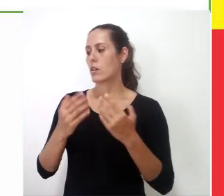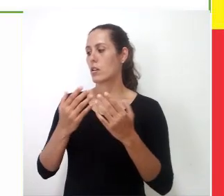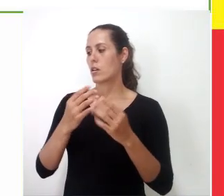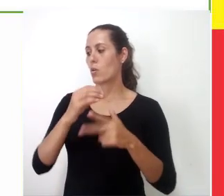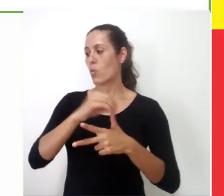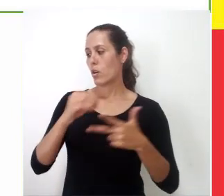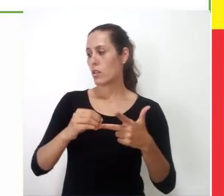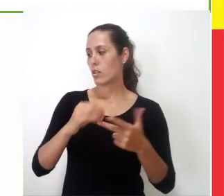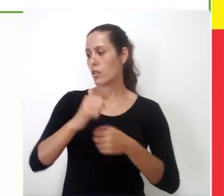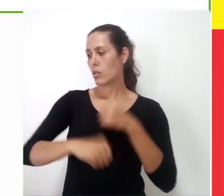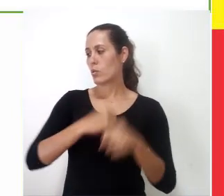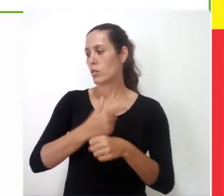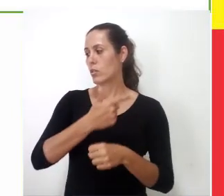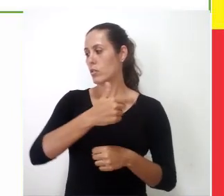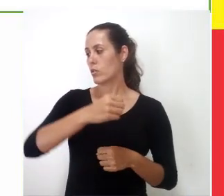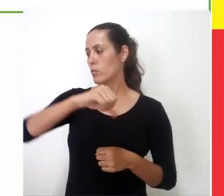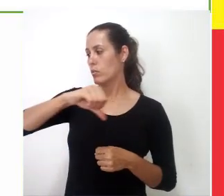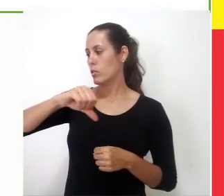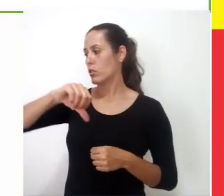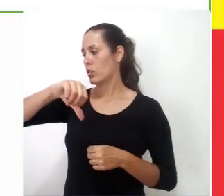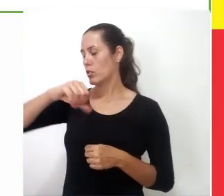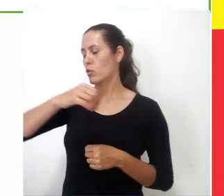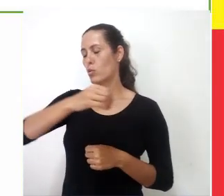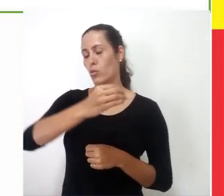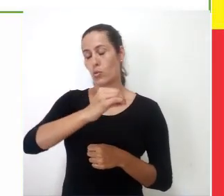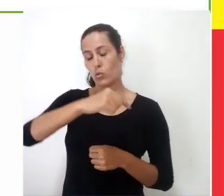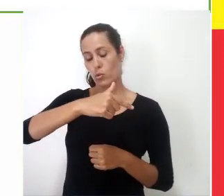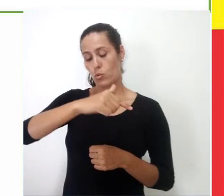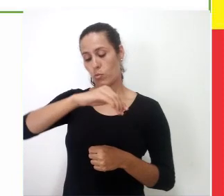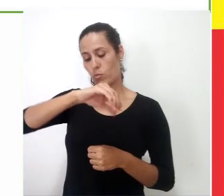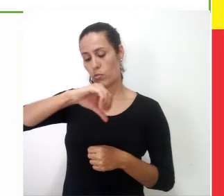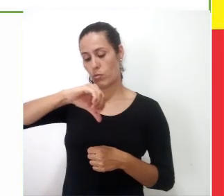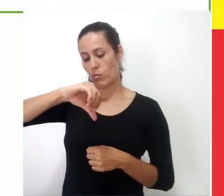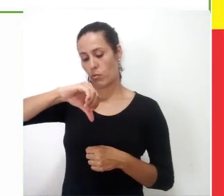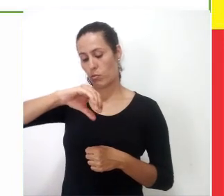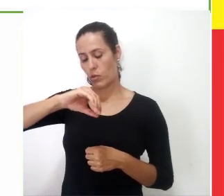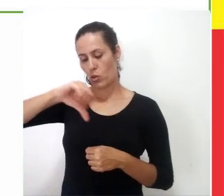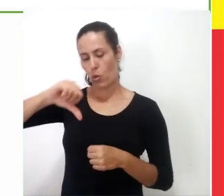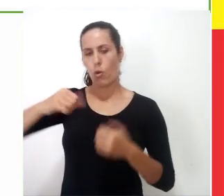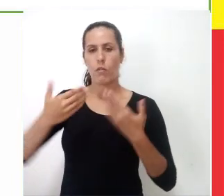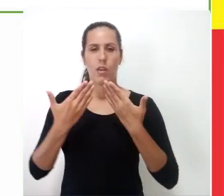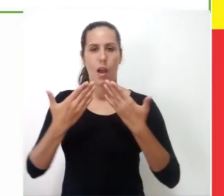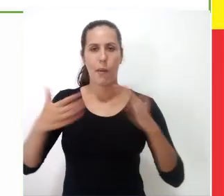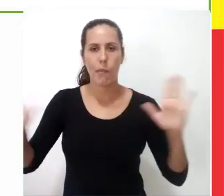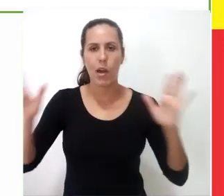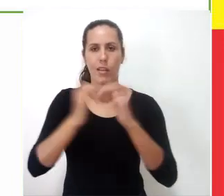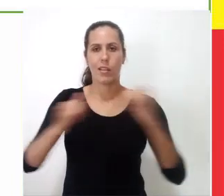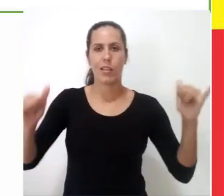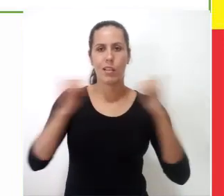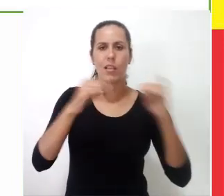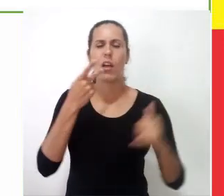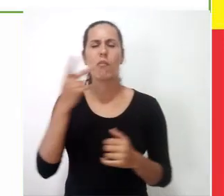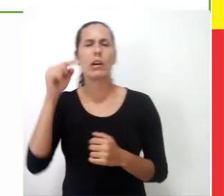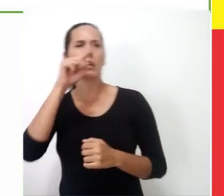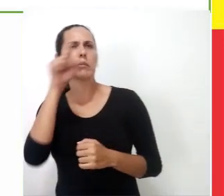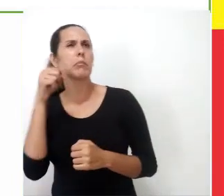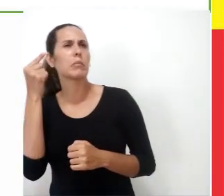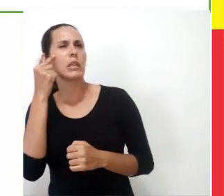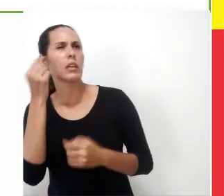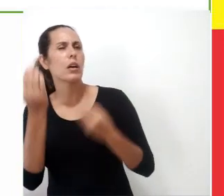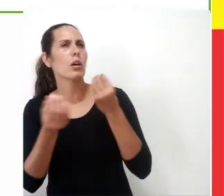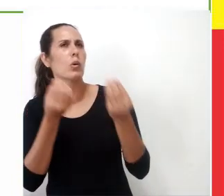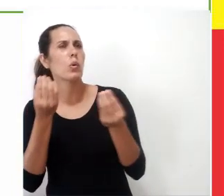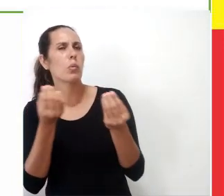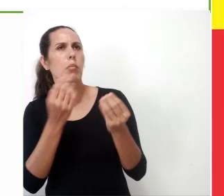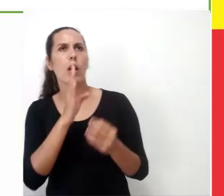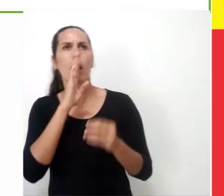do Enem 2009, denunciada pela imprensa, aliás, nos faz indagar quem seriam os